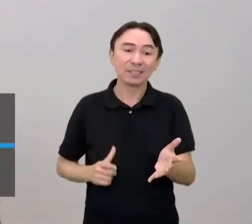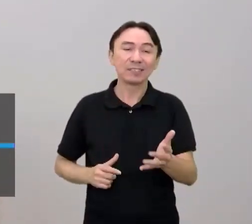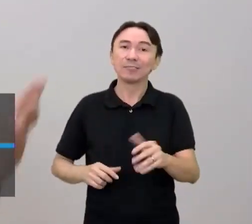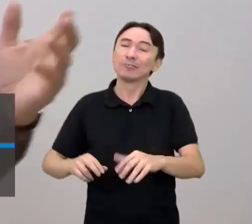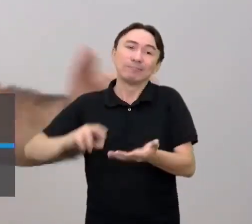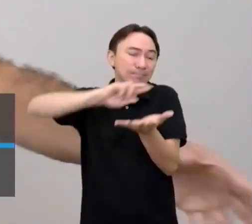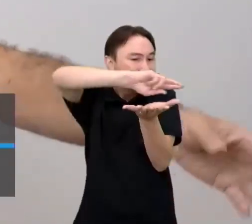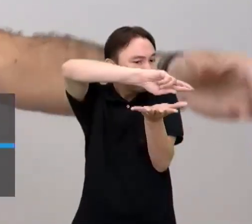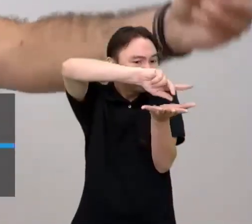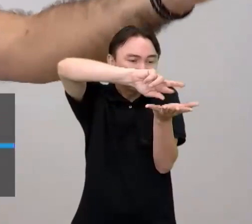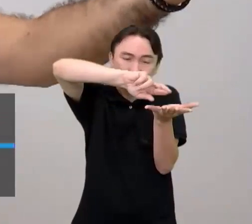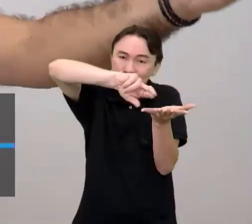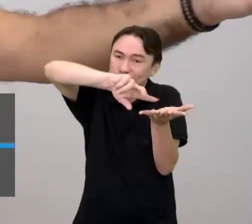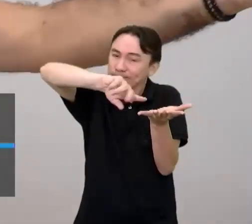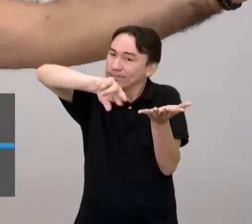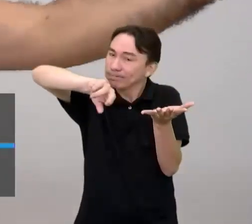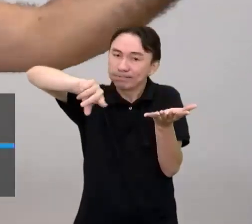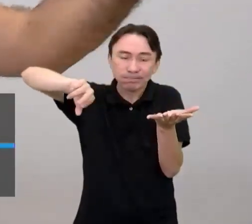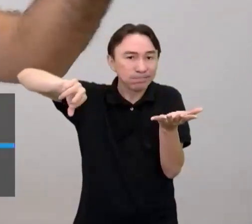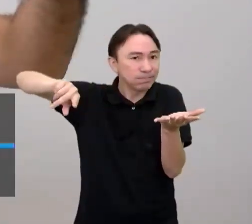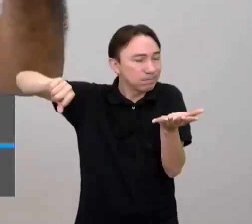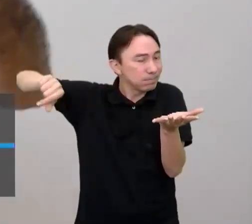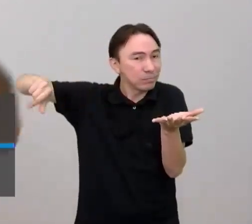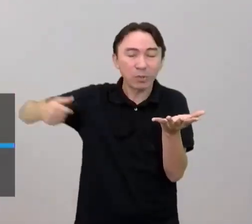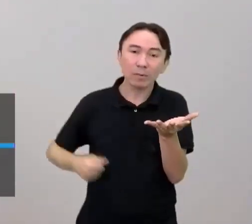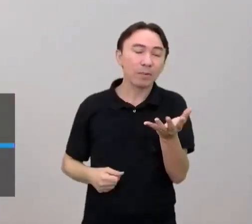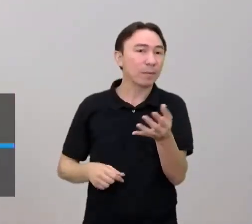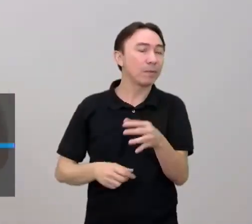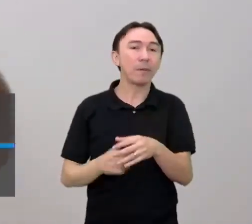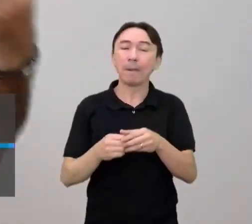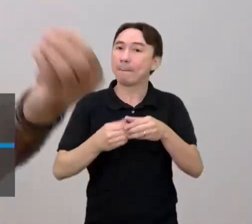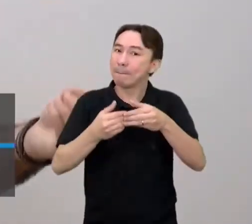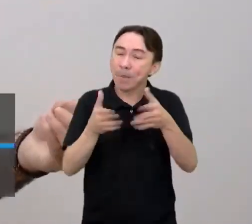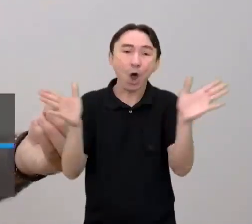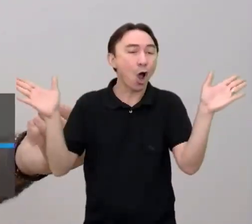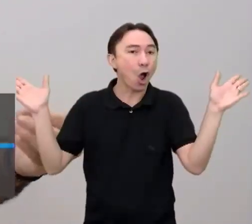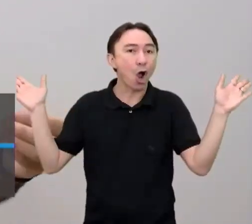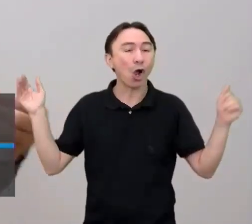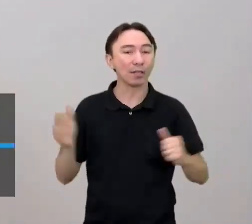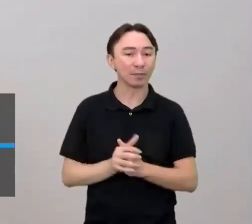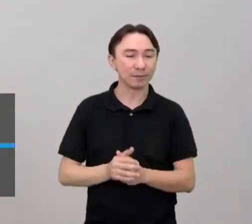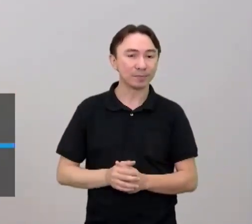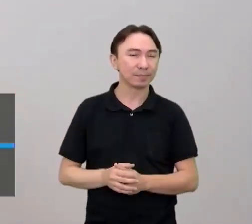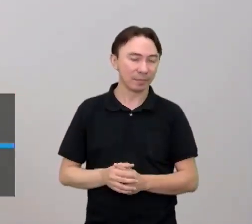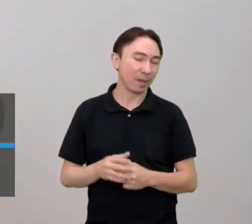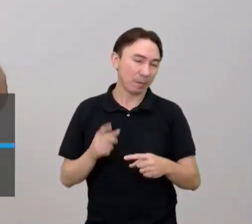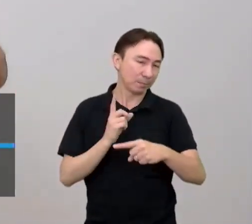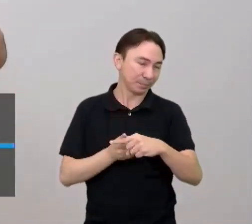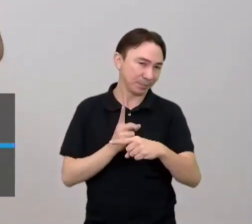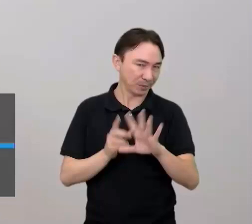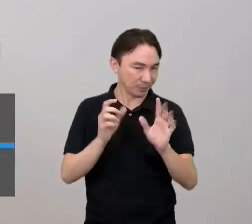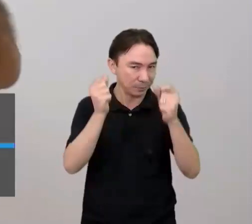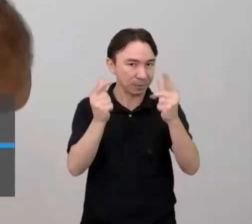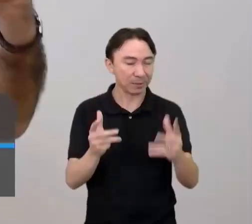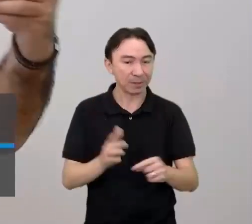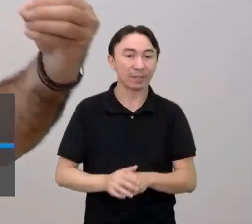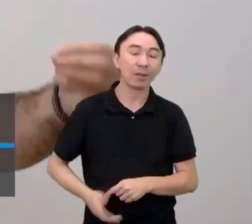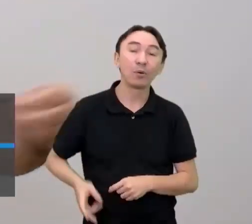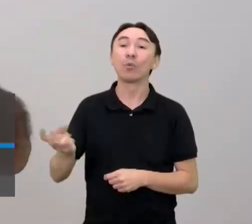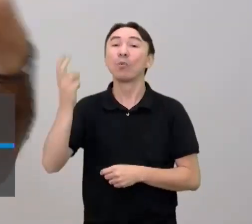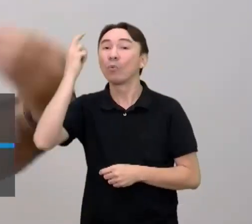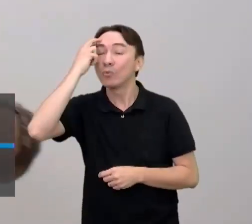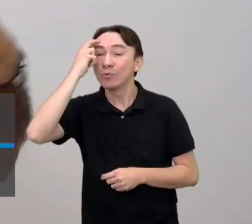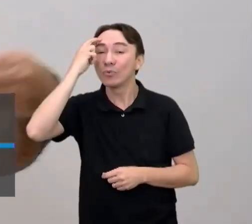isso, Anderson? Porque na medida em que várias culturas, por questões tecnológicas, começam a ficar tão fáceis